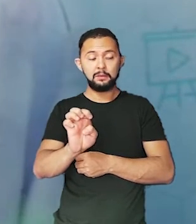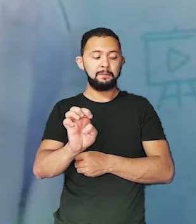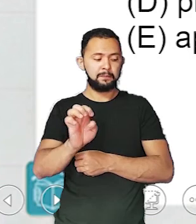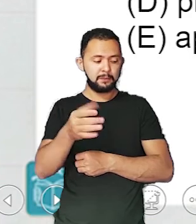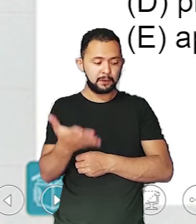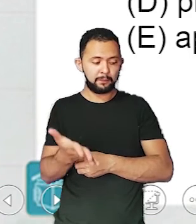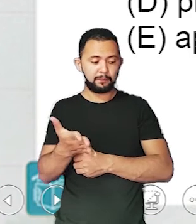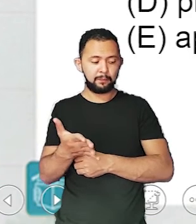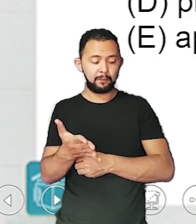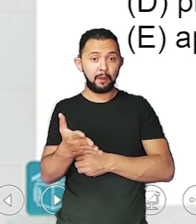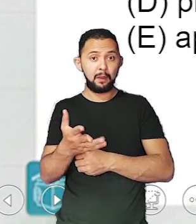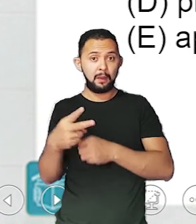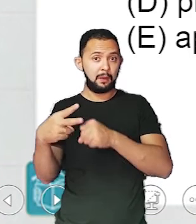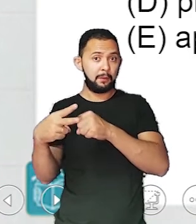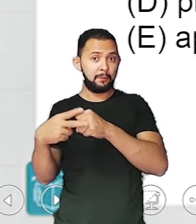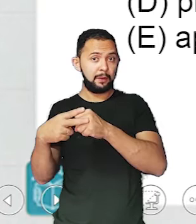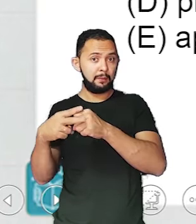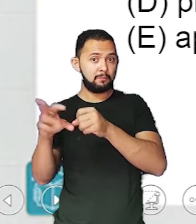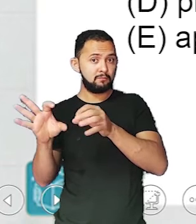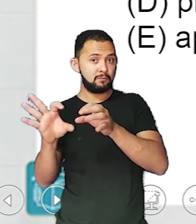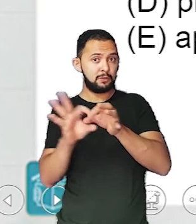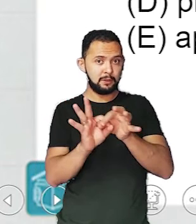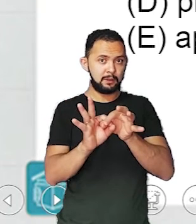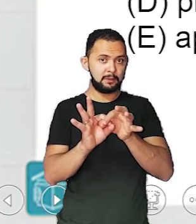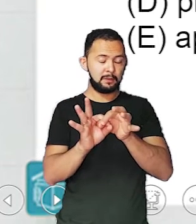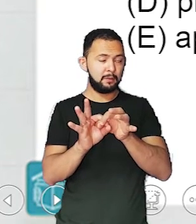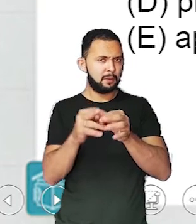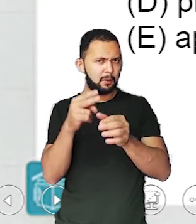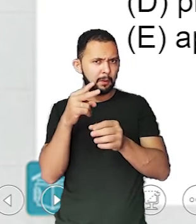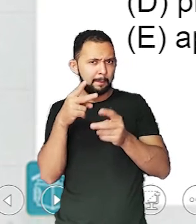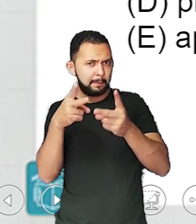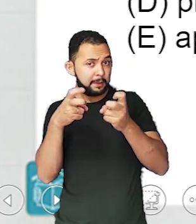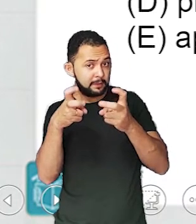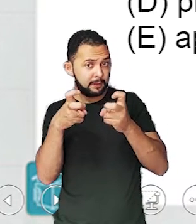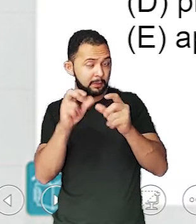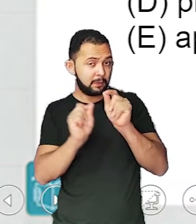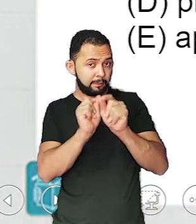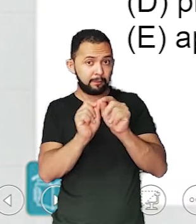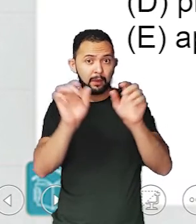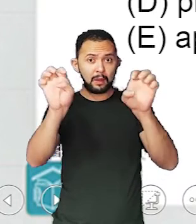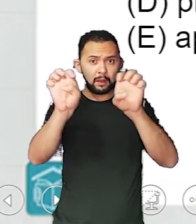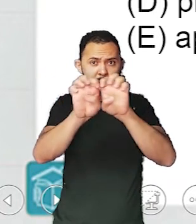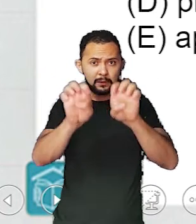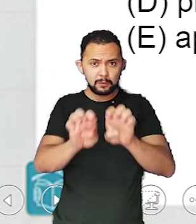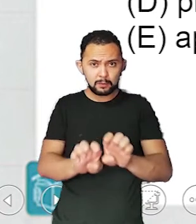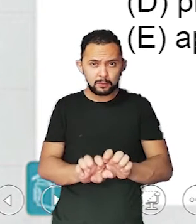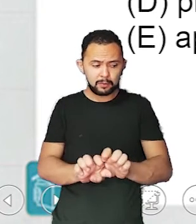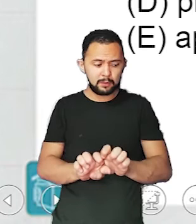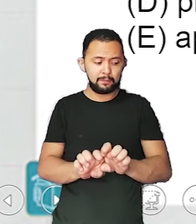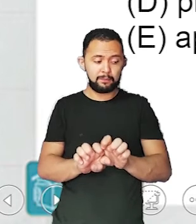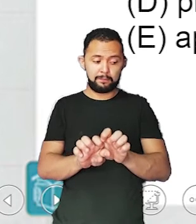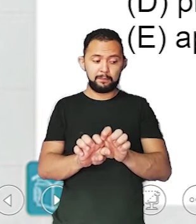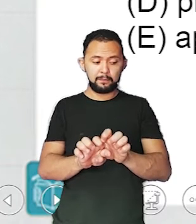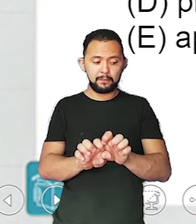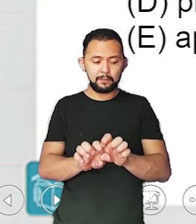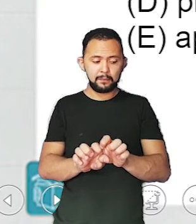lá. Verbo de ligação, olha como a estrutura ela sempre vai ser praticamente a mesma, né? O meu V, ele não está saindo, eu não estou